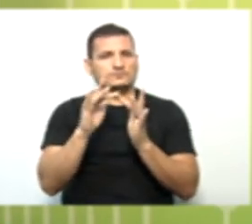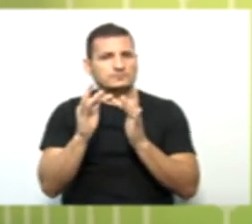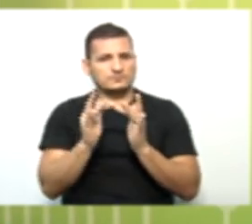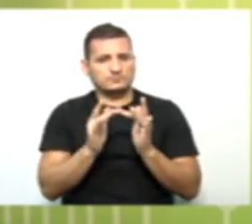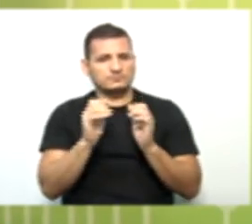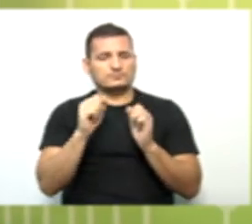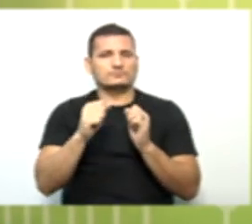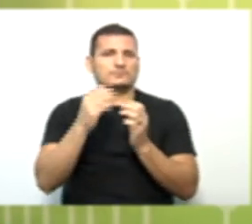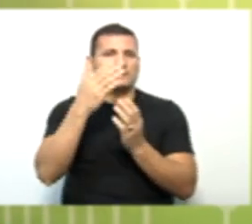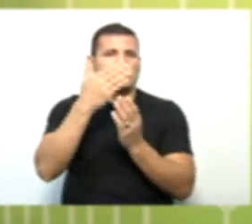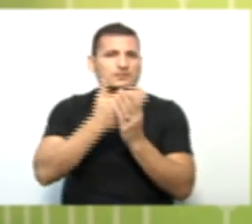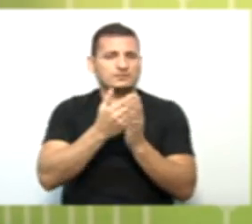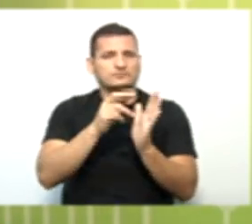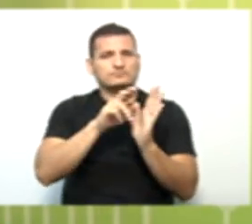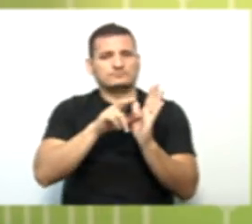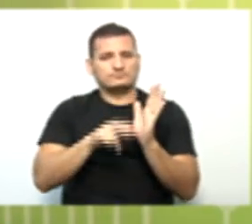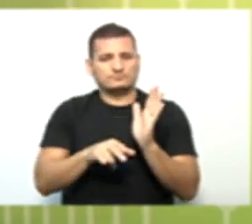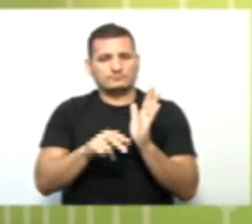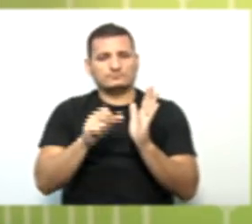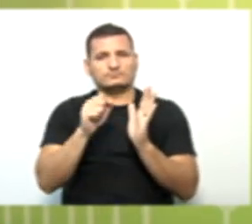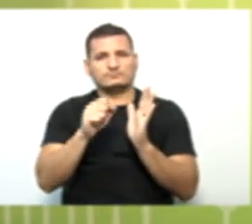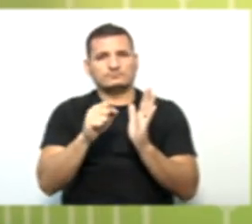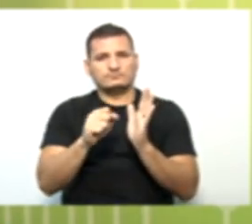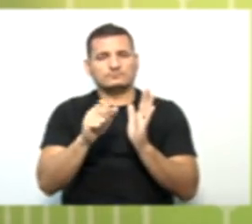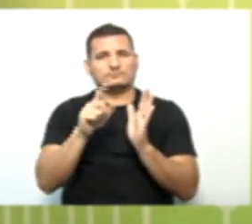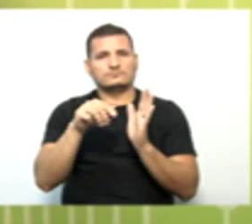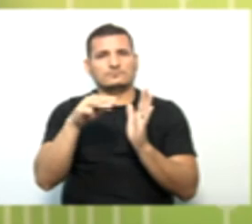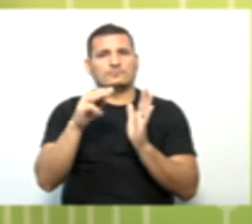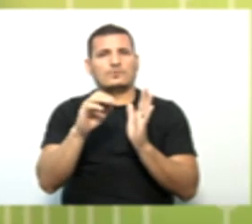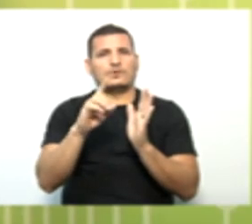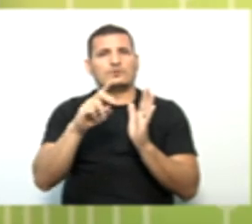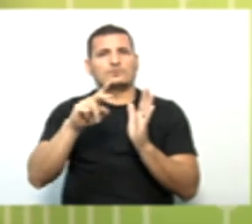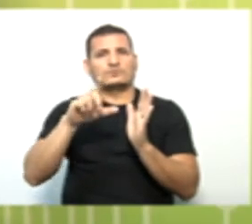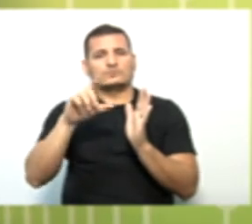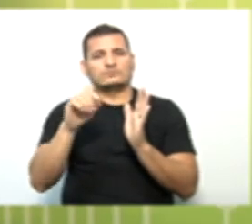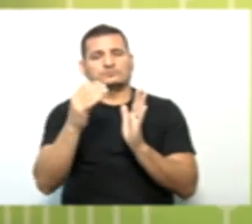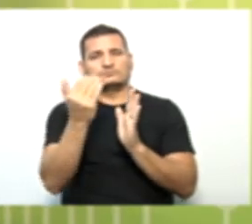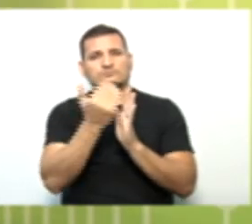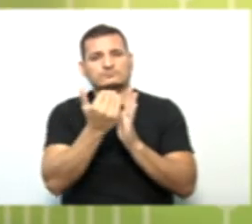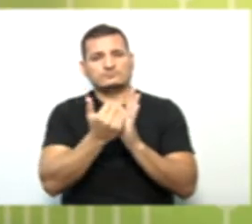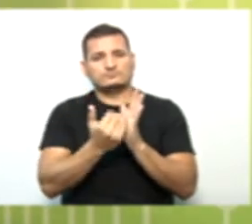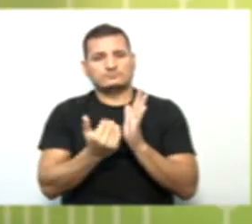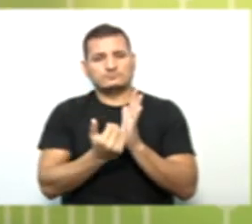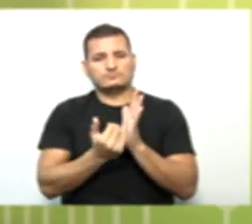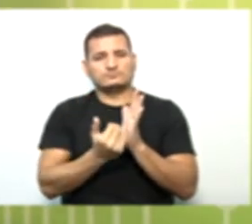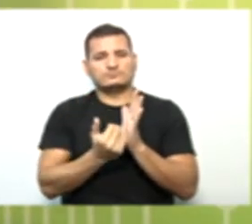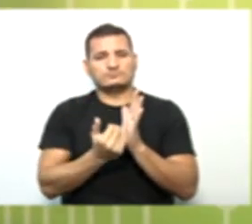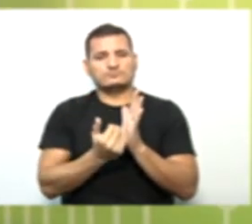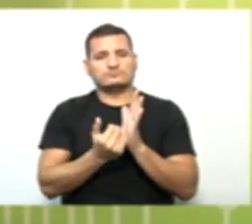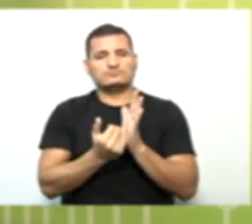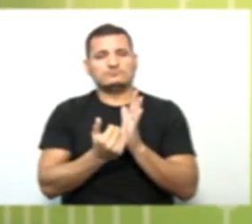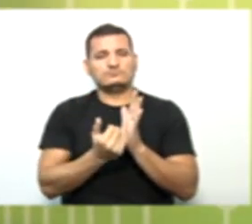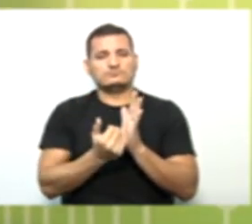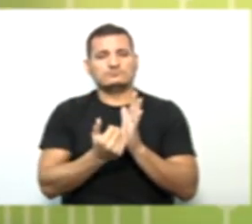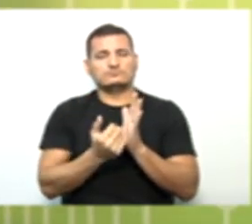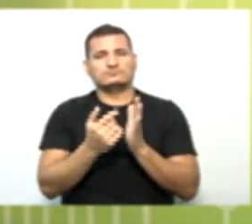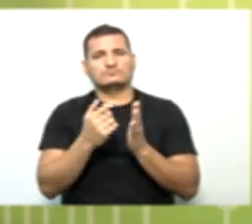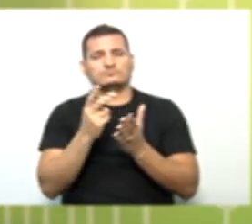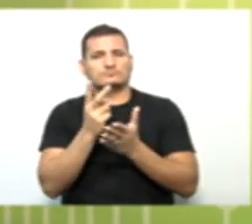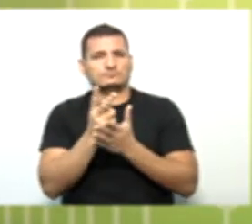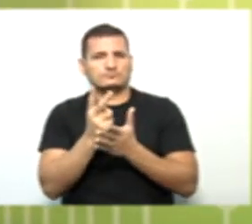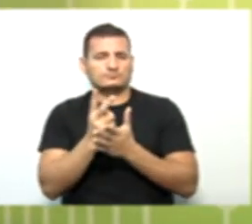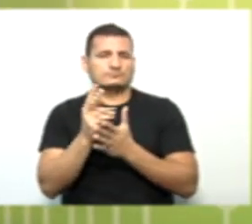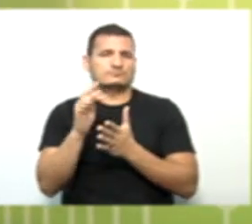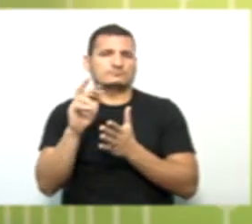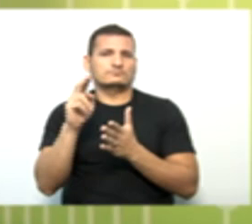diferentes arquivos, que são os módulos do nosso programa, certo? Então, eu geralmente vou associar funções semelhantes ou que